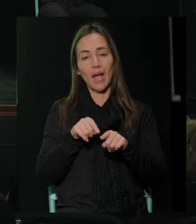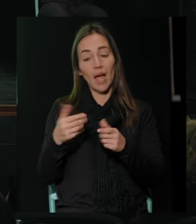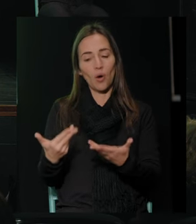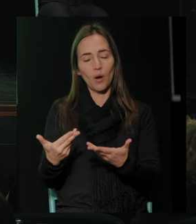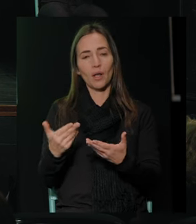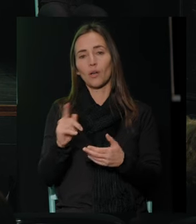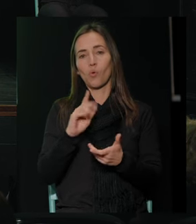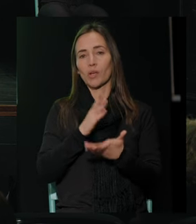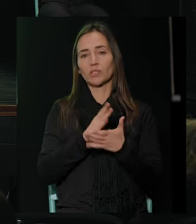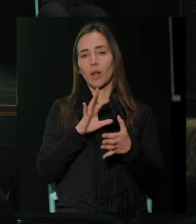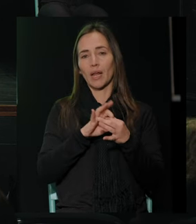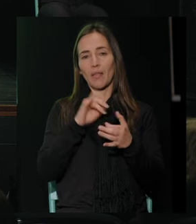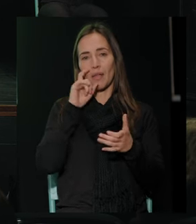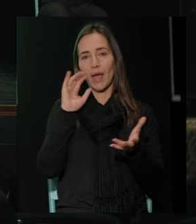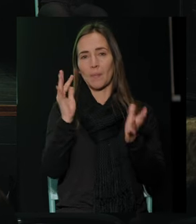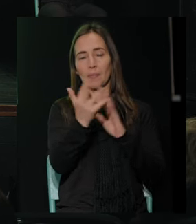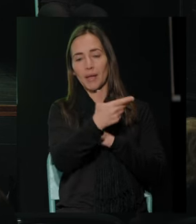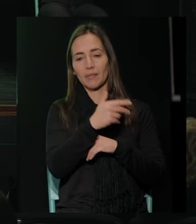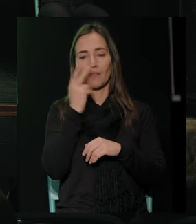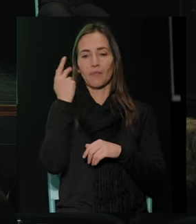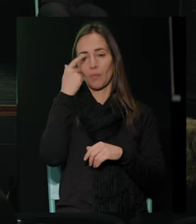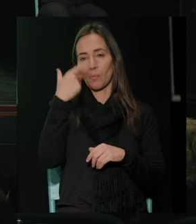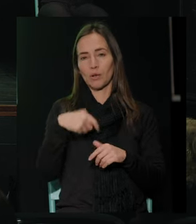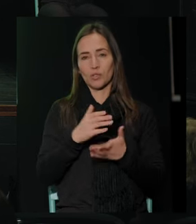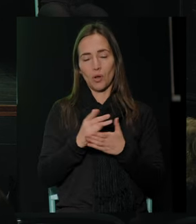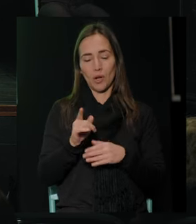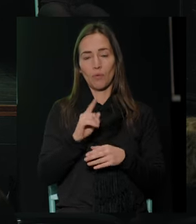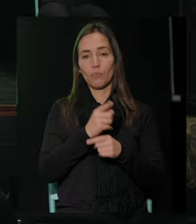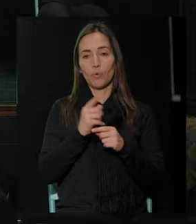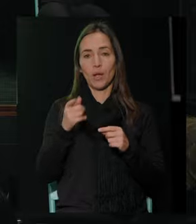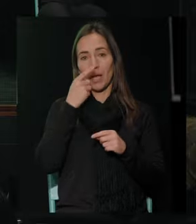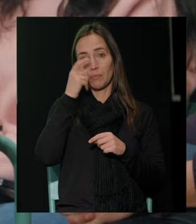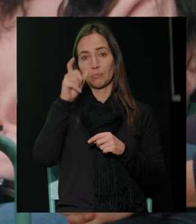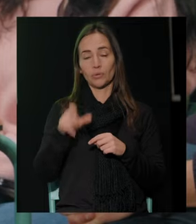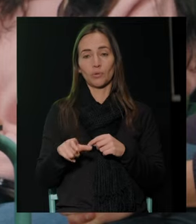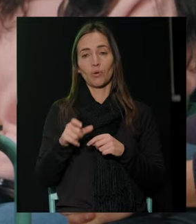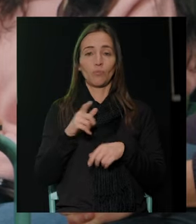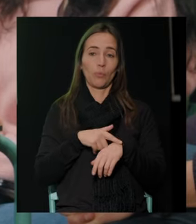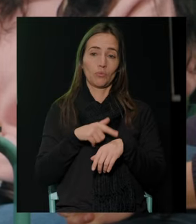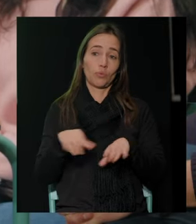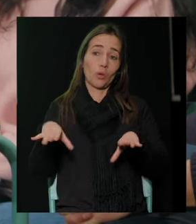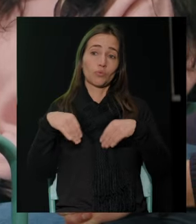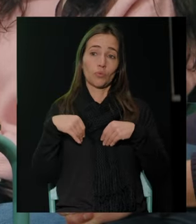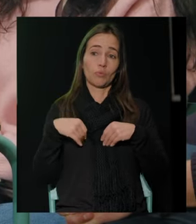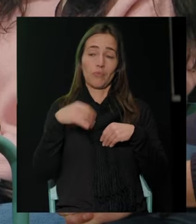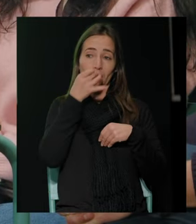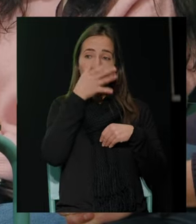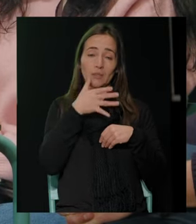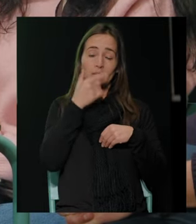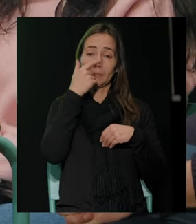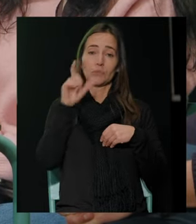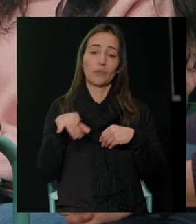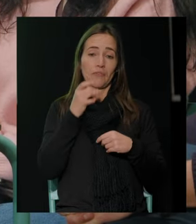perspectiva apenas ecológica ou da fragilidade da vida humana. É que o ser humano, a partir do momento em que assume a sua fragilidade, e o ser humano é